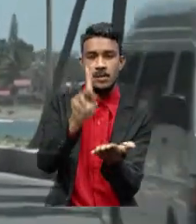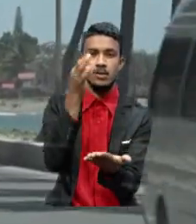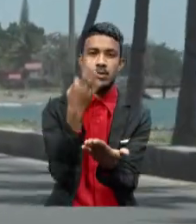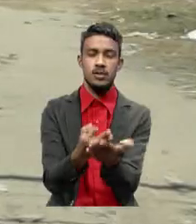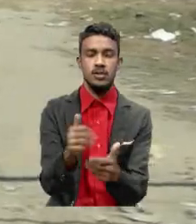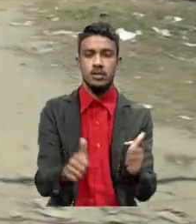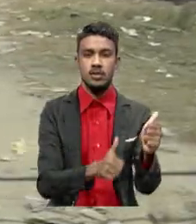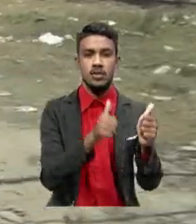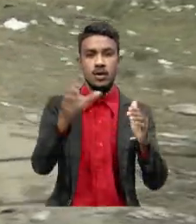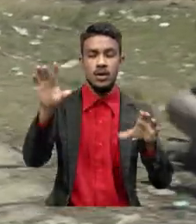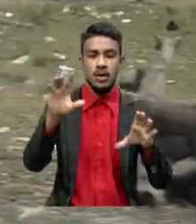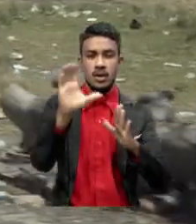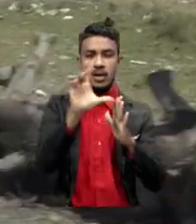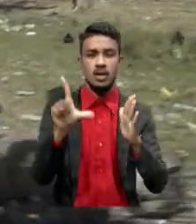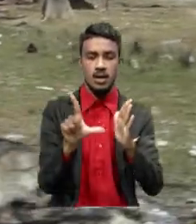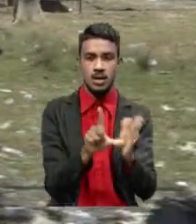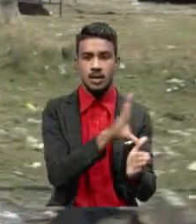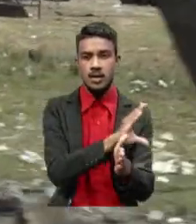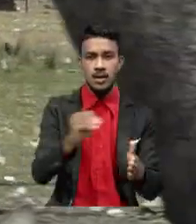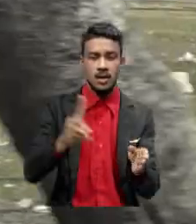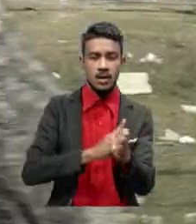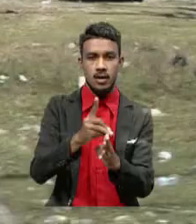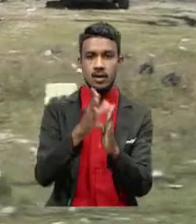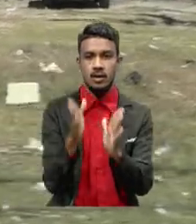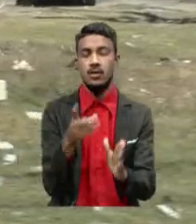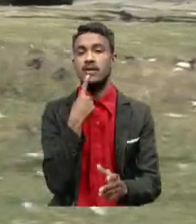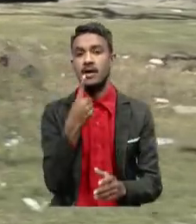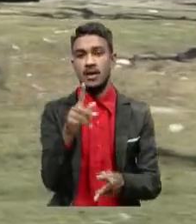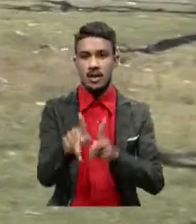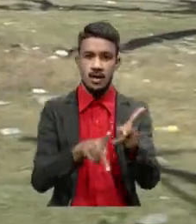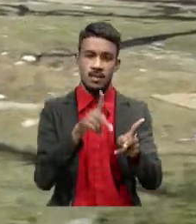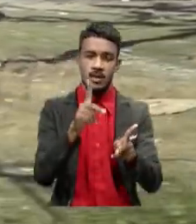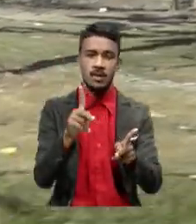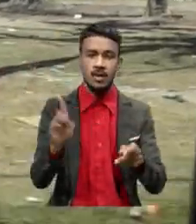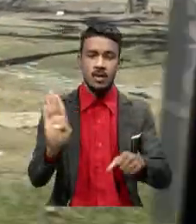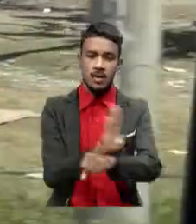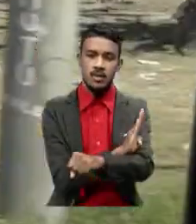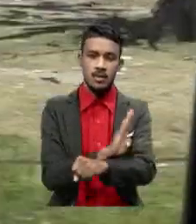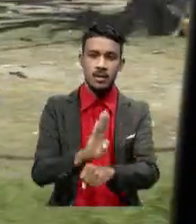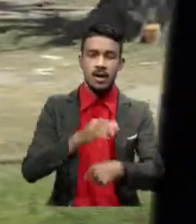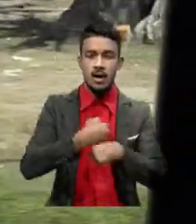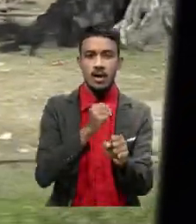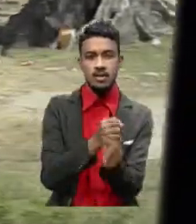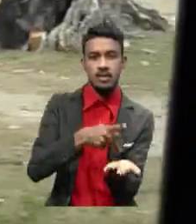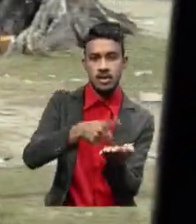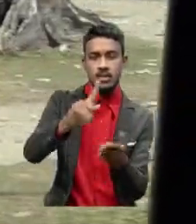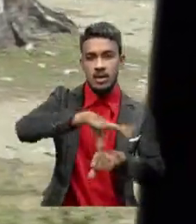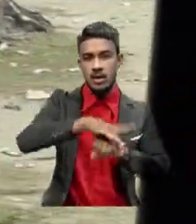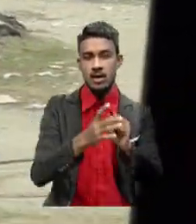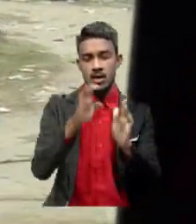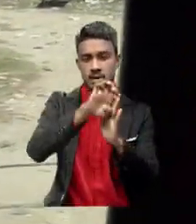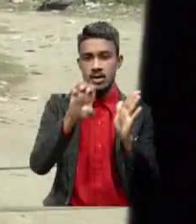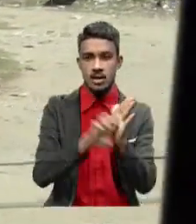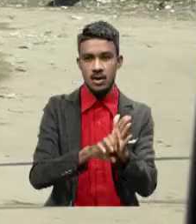lei. Diretor-Geral ne informa, bem hira empresa Nacional Balu, atuhalo subcontrato rai Estado ba empresa selo, Liu Liu,